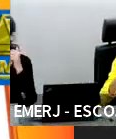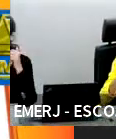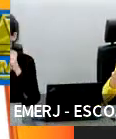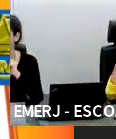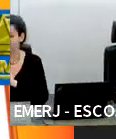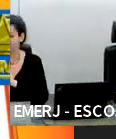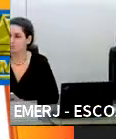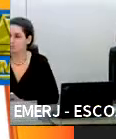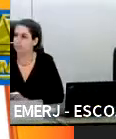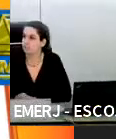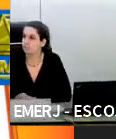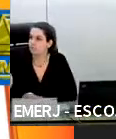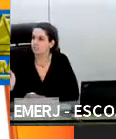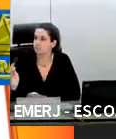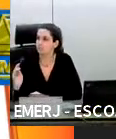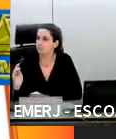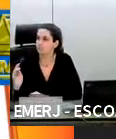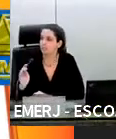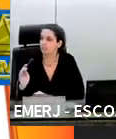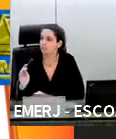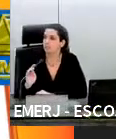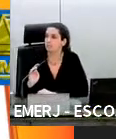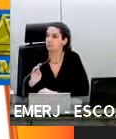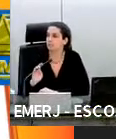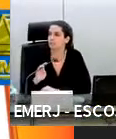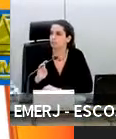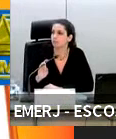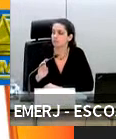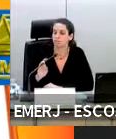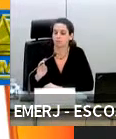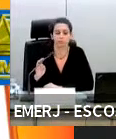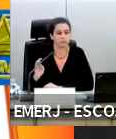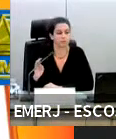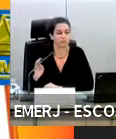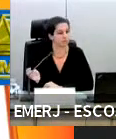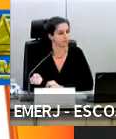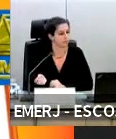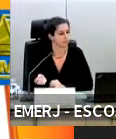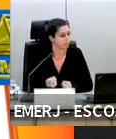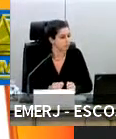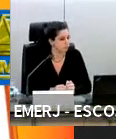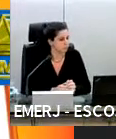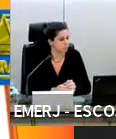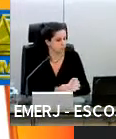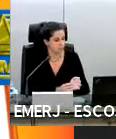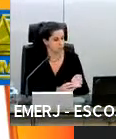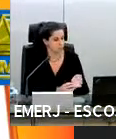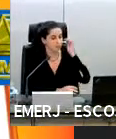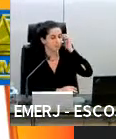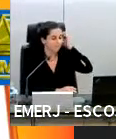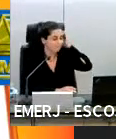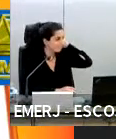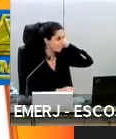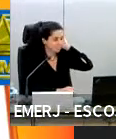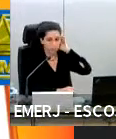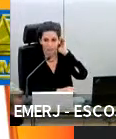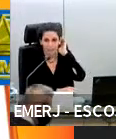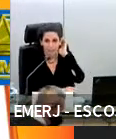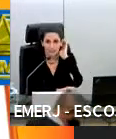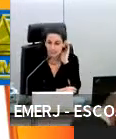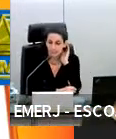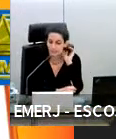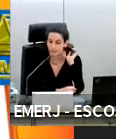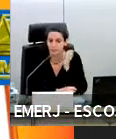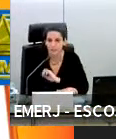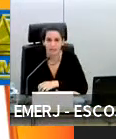entraves, para as dificuldades, os resultados e eventuais propostas que nós faremos ao final com essa publicação.